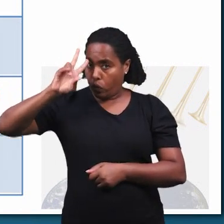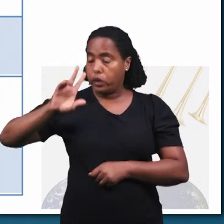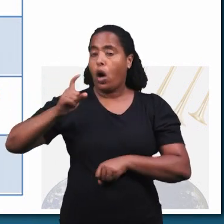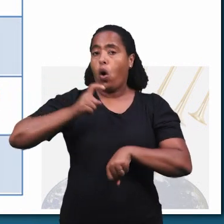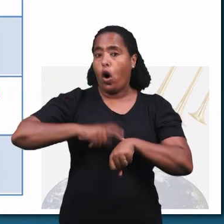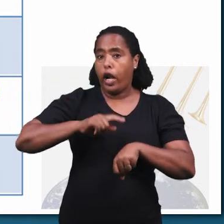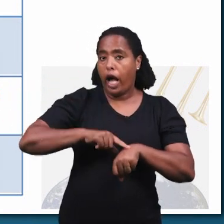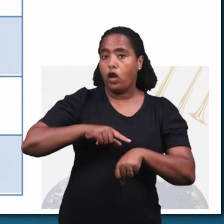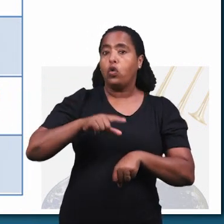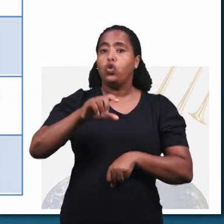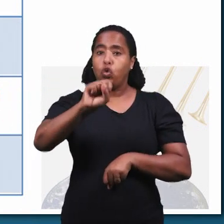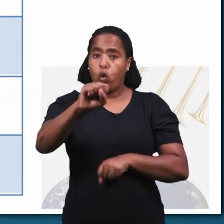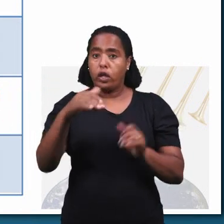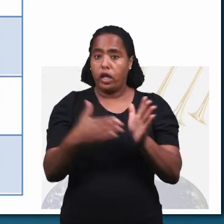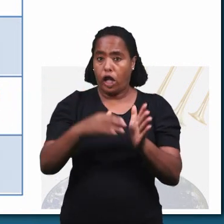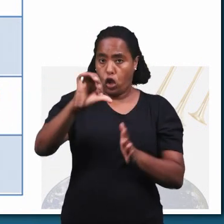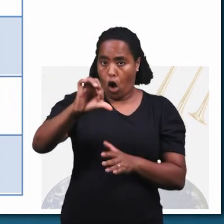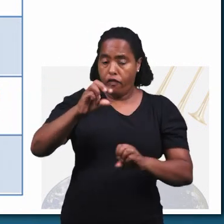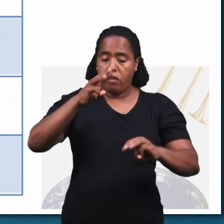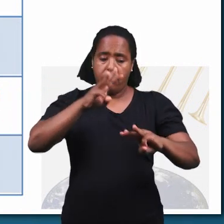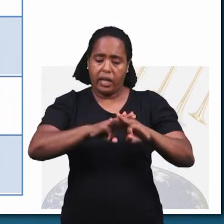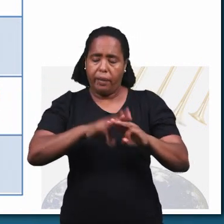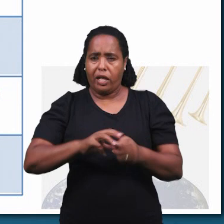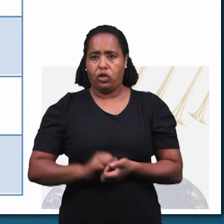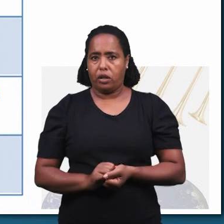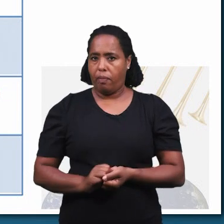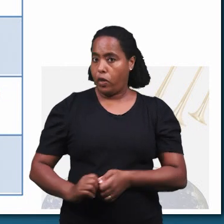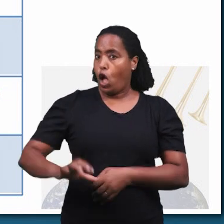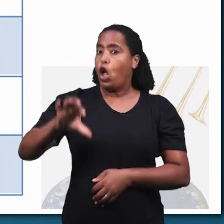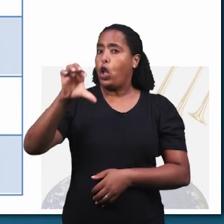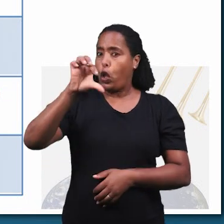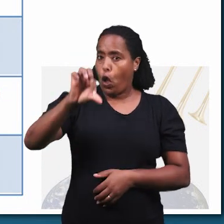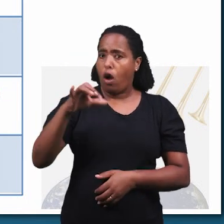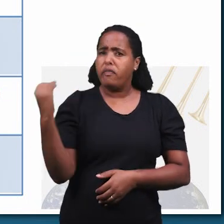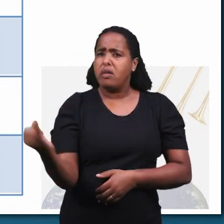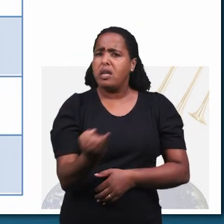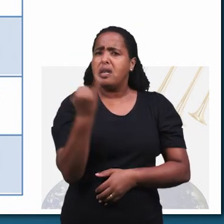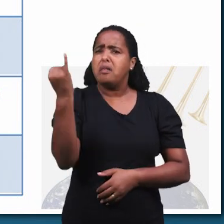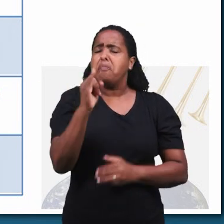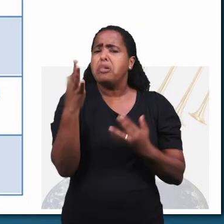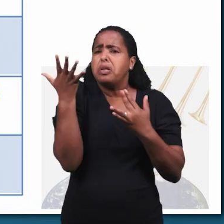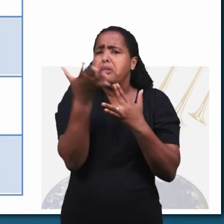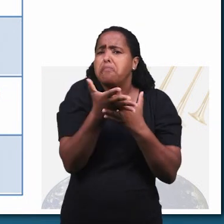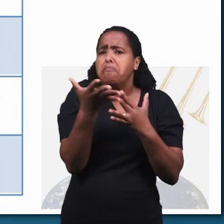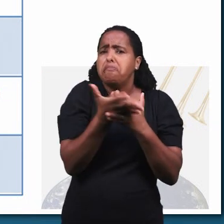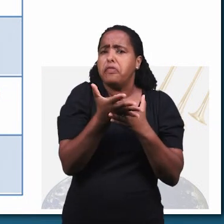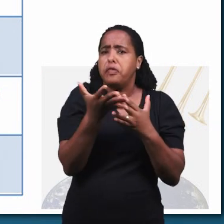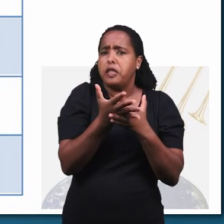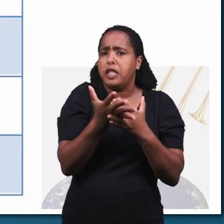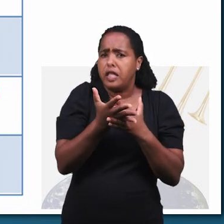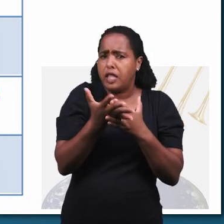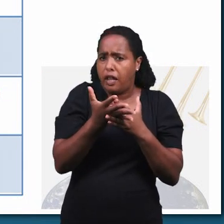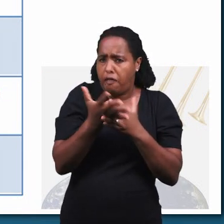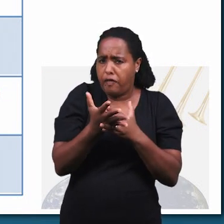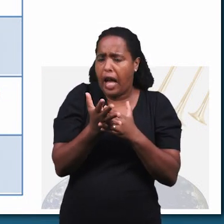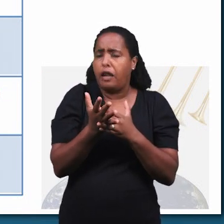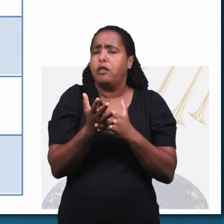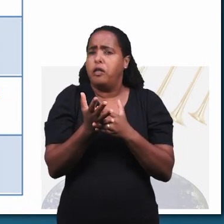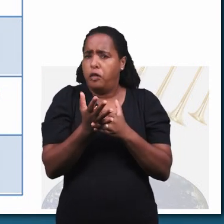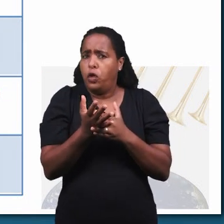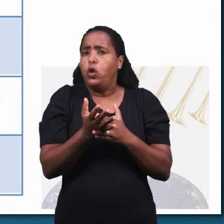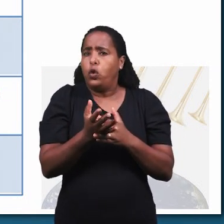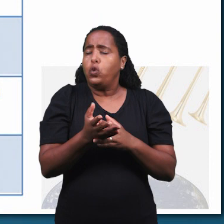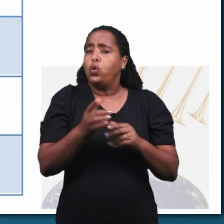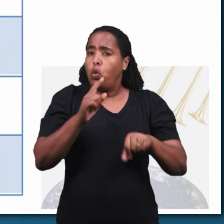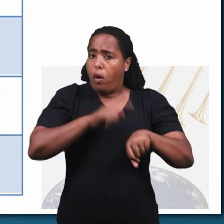às 9 matemática. Às 9 horas é muito importante um intervalo no meio do